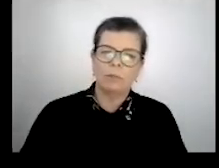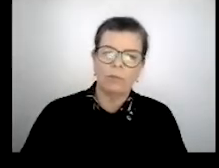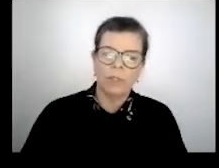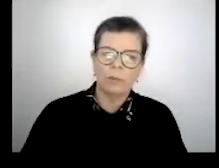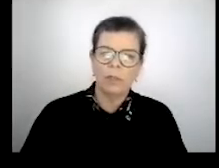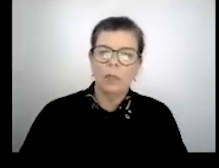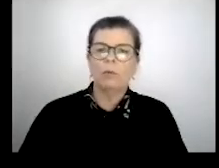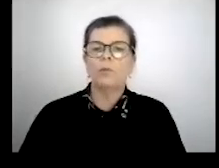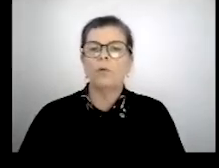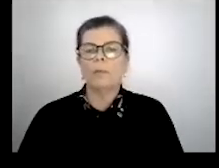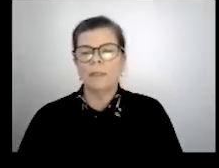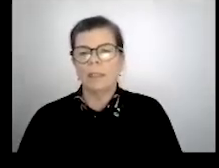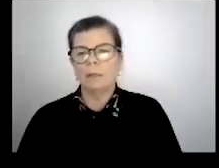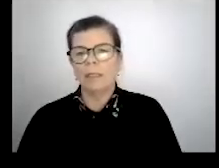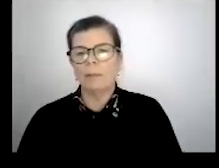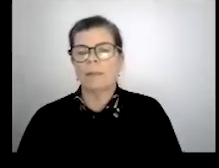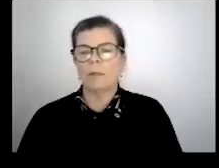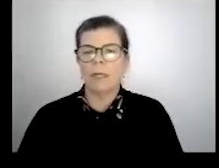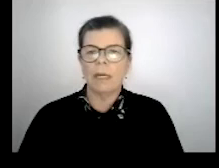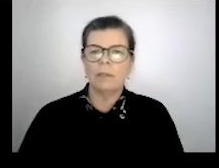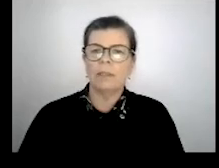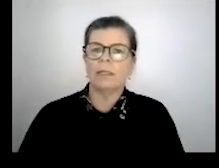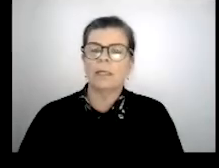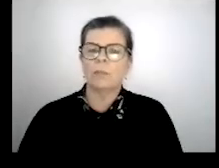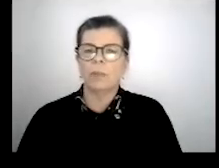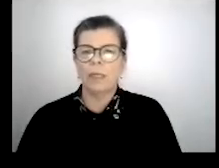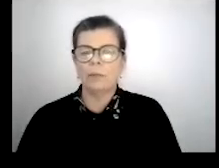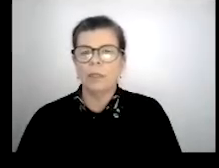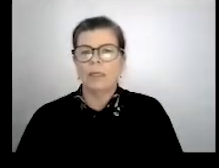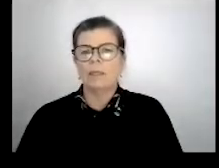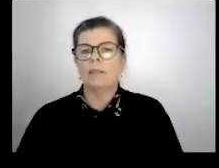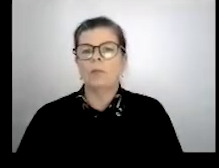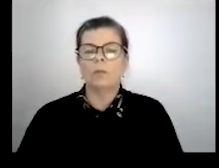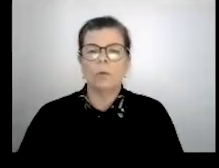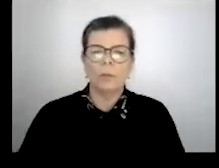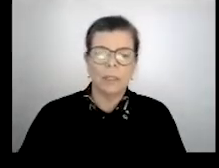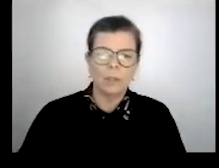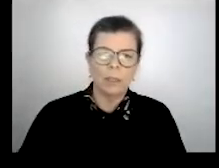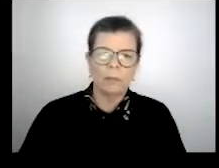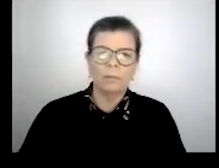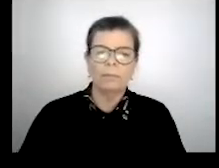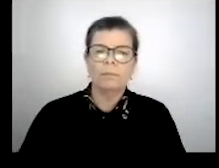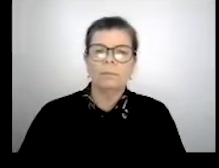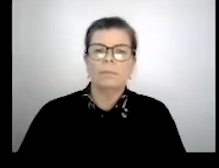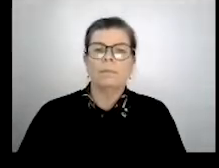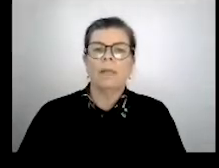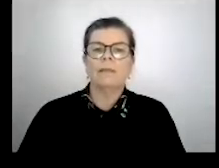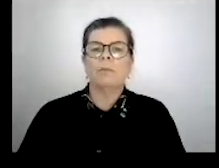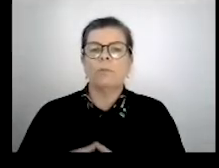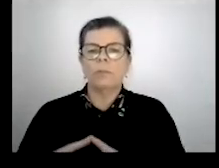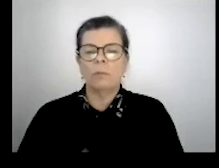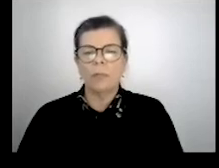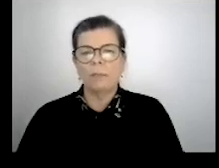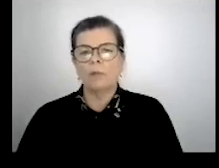são envolvidos, os sombras, então, ali para passar o caso, eles têm que estar respondendo, se simula todo o atendimento, né?